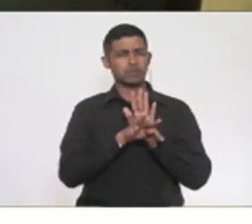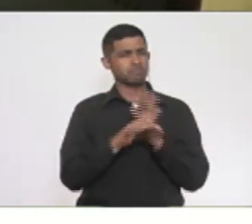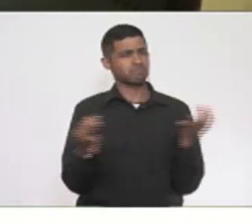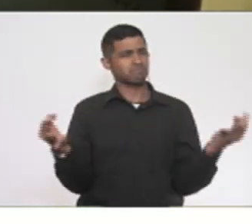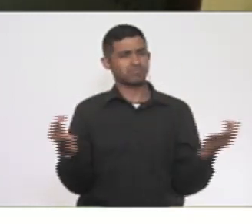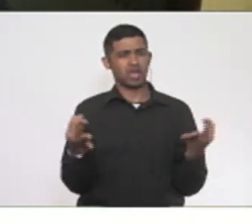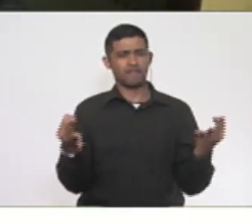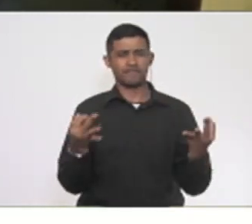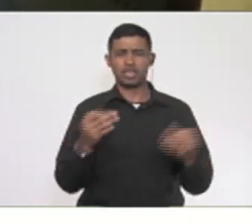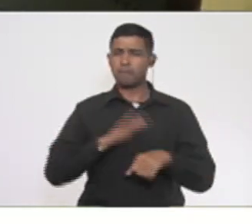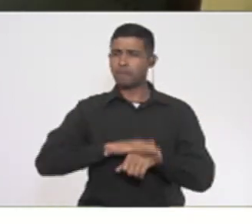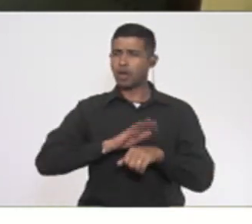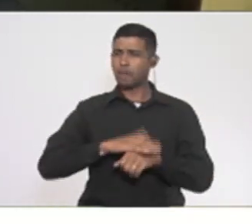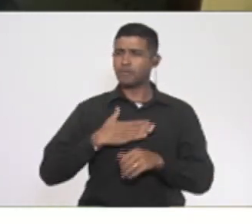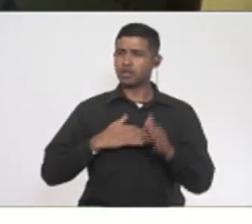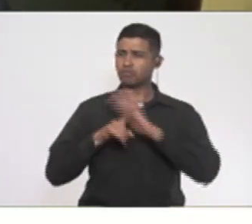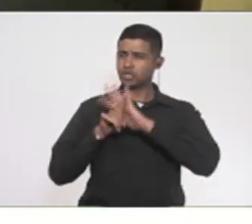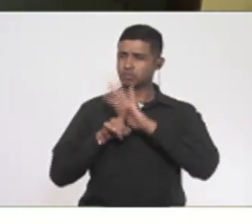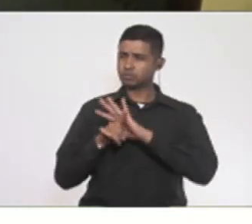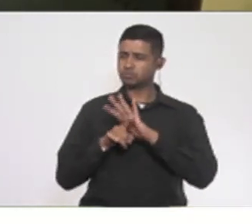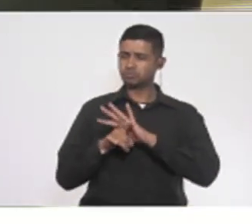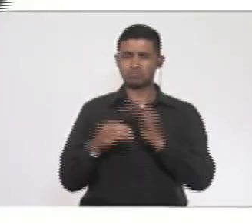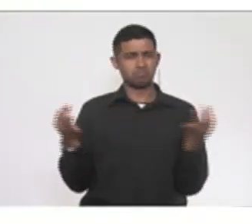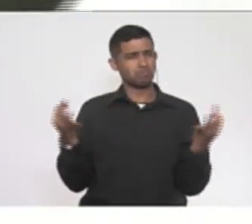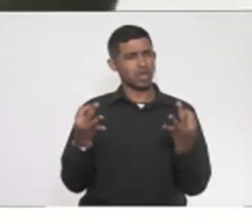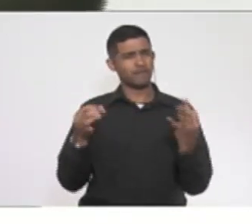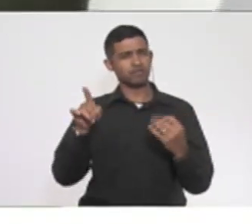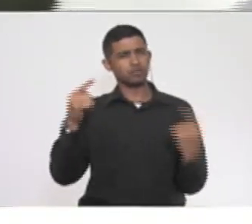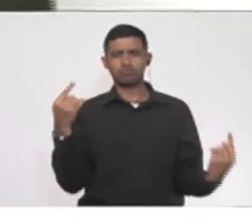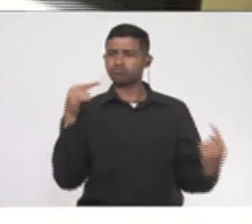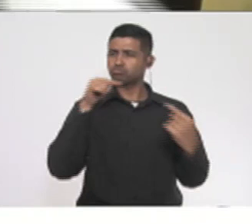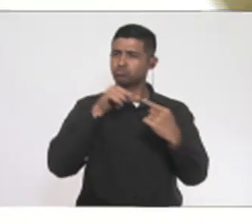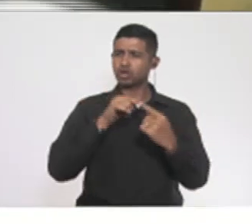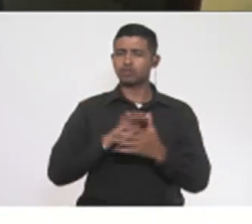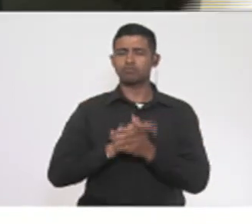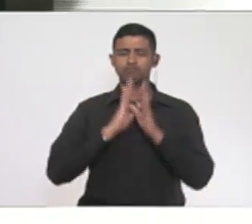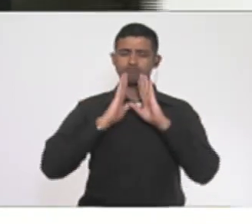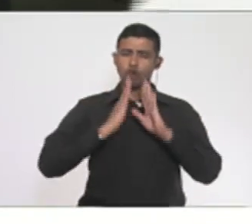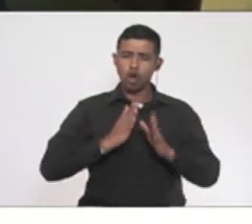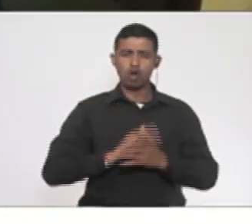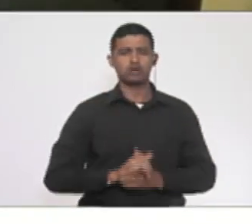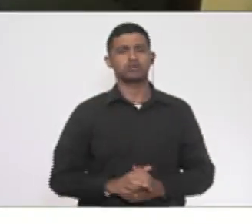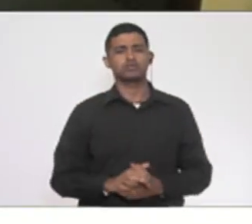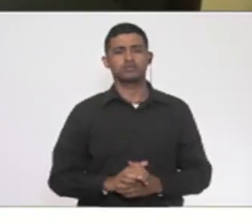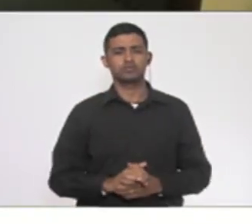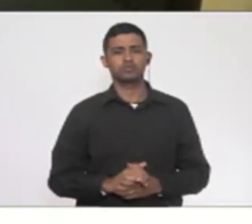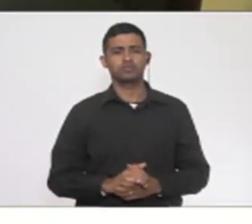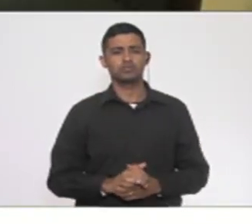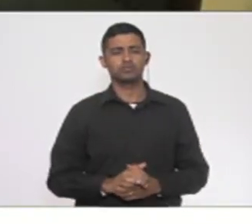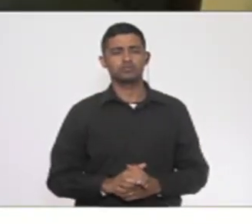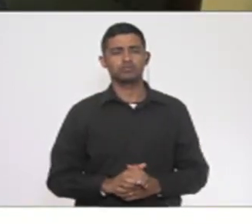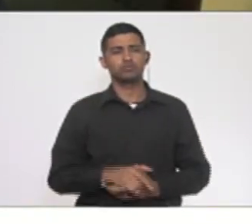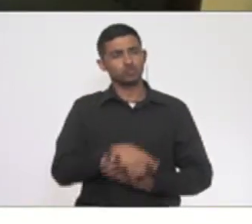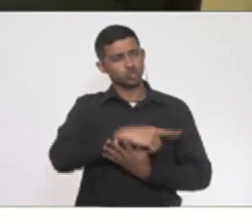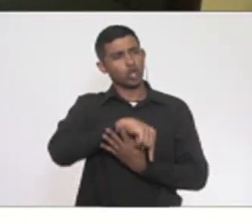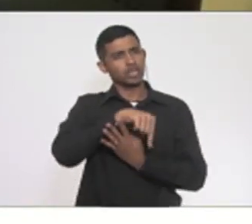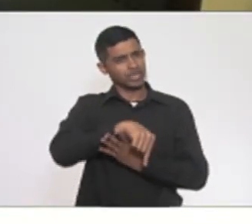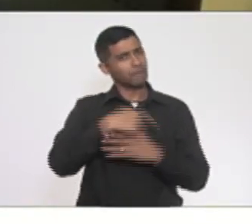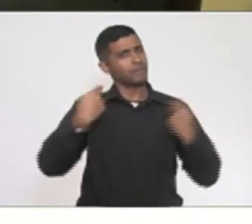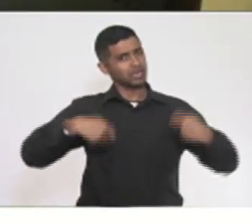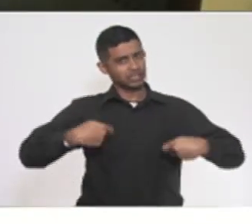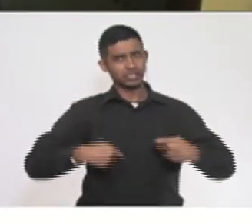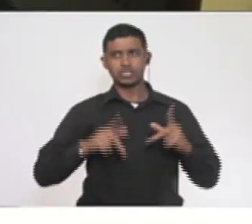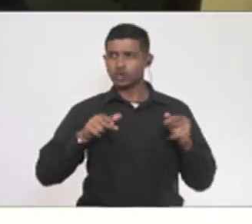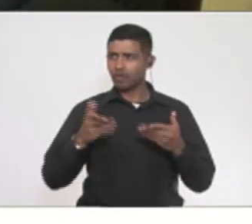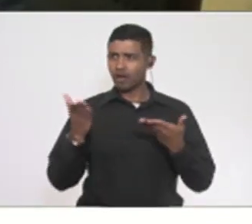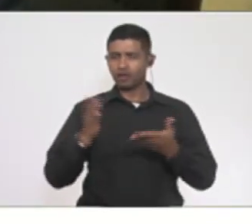análise, muito esclarecedora, perfeita, objetiva, é isso que nós estamos precisando aqui. E, na